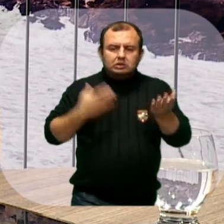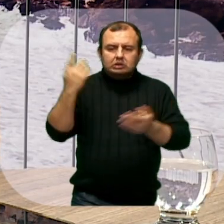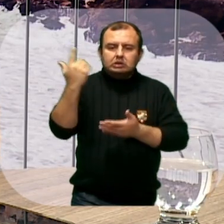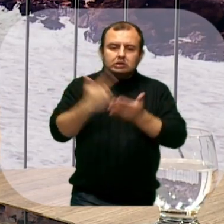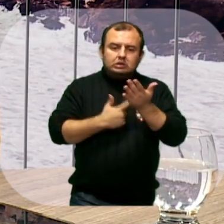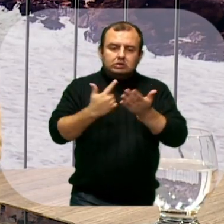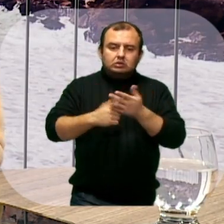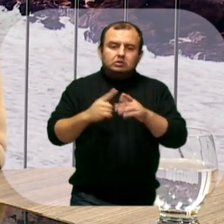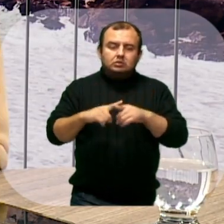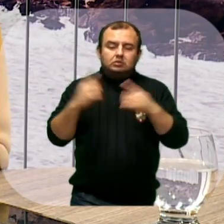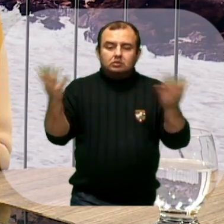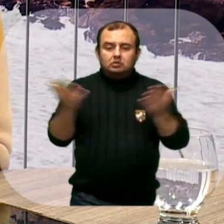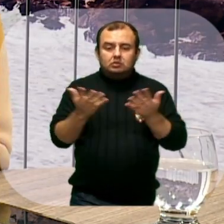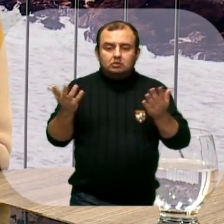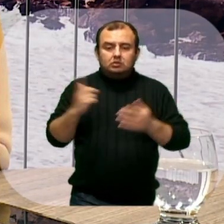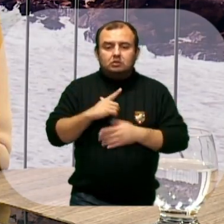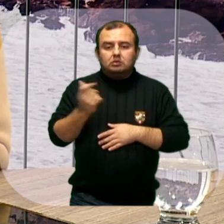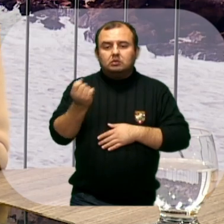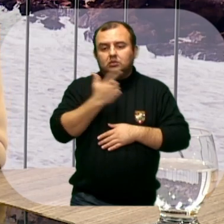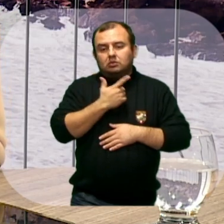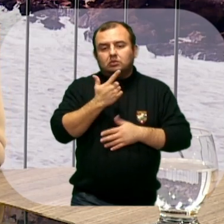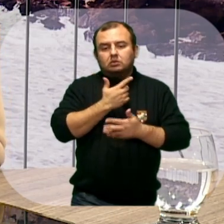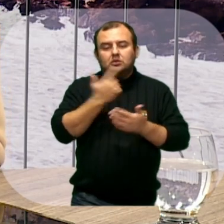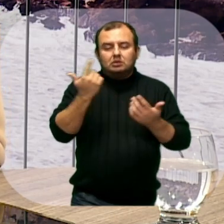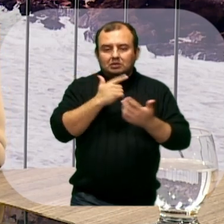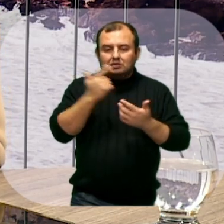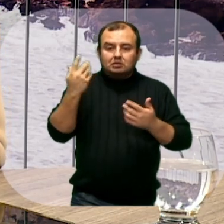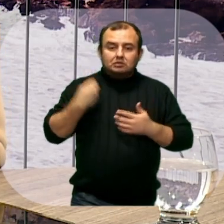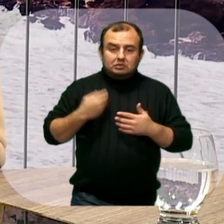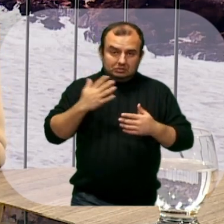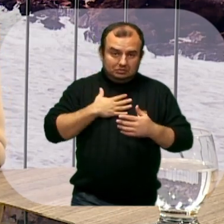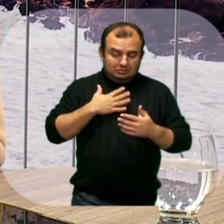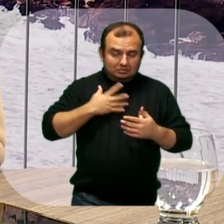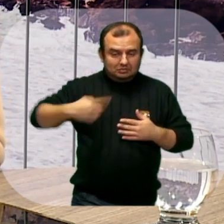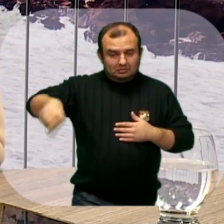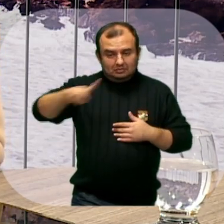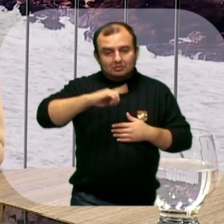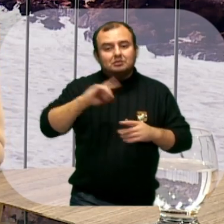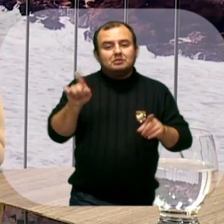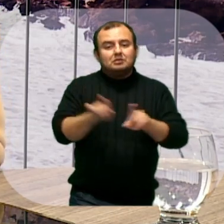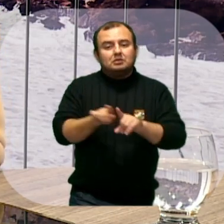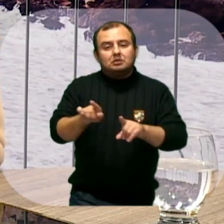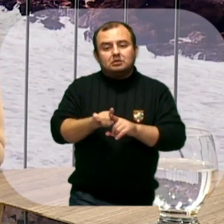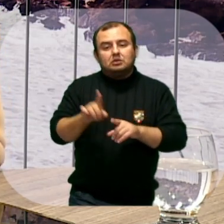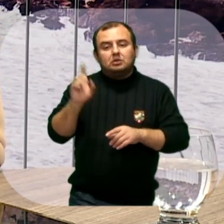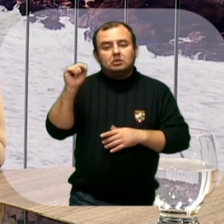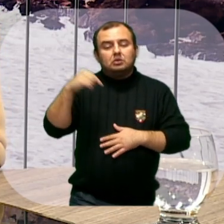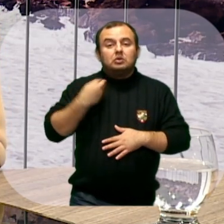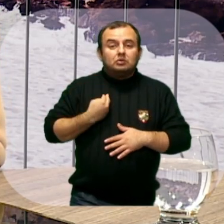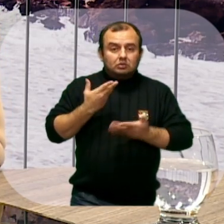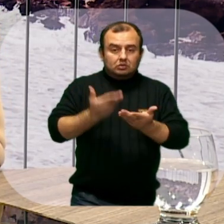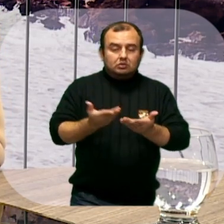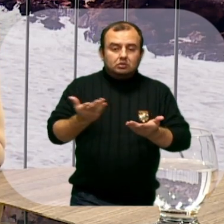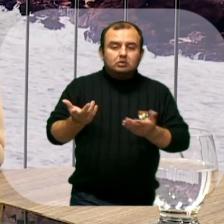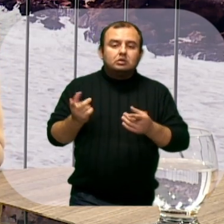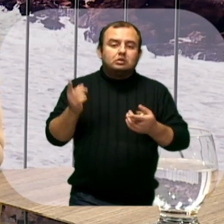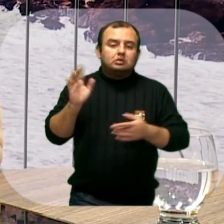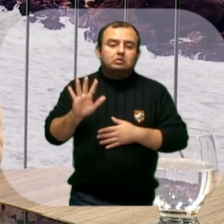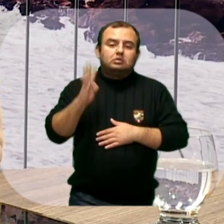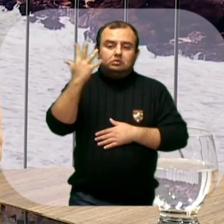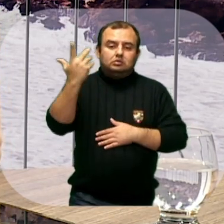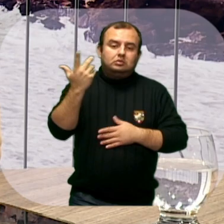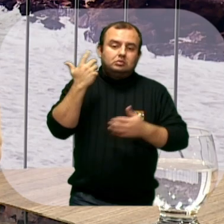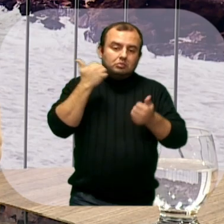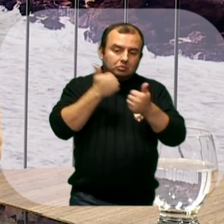agora acontecem umas coisas engraçadas na vida da gente, né? Mas eu imagino que tenha sido por estar na biblioteca que isso aconteceu